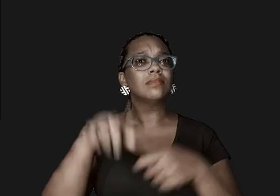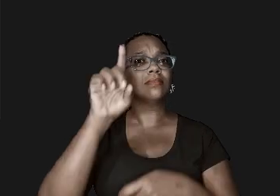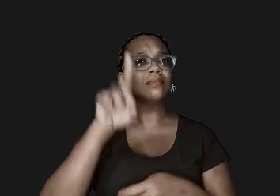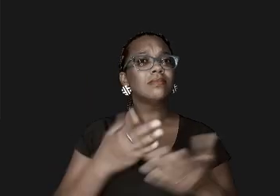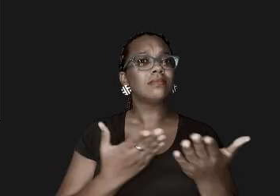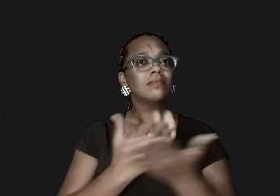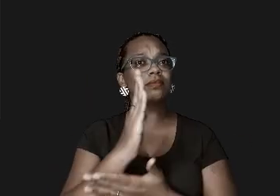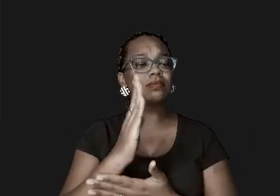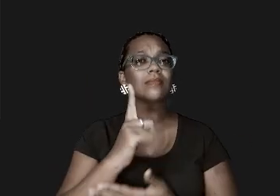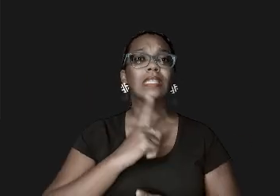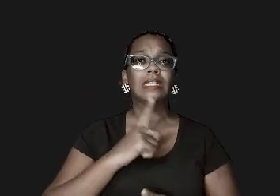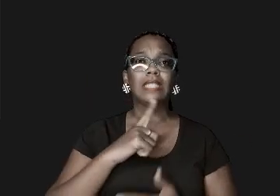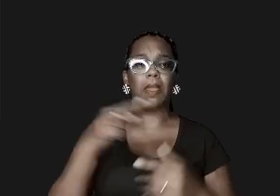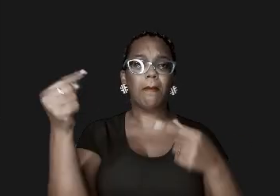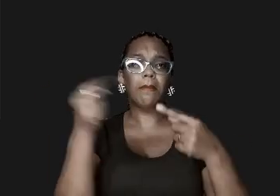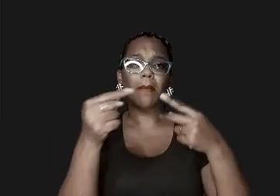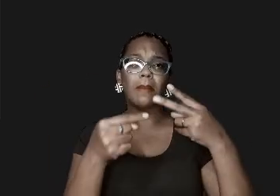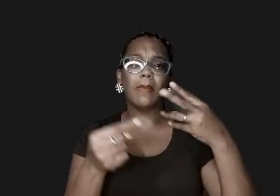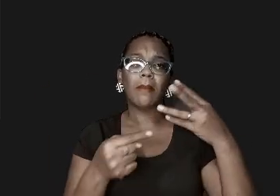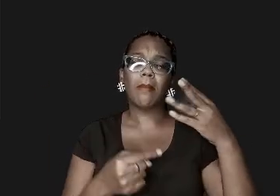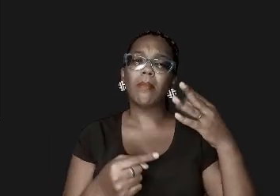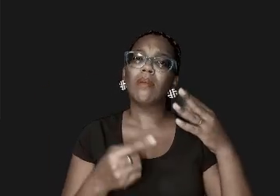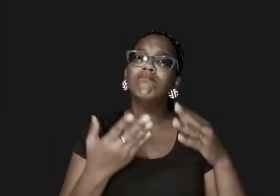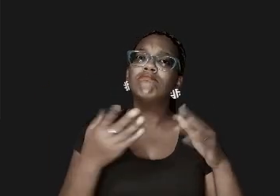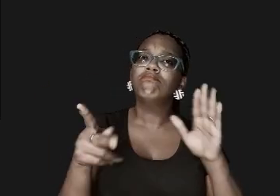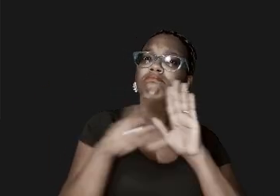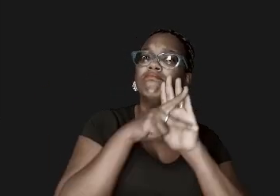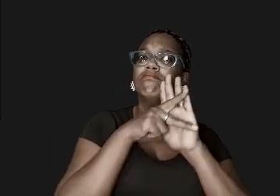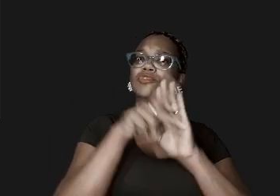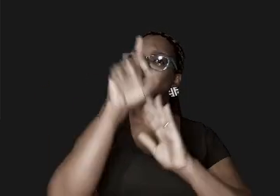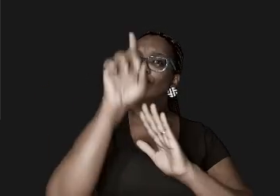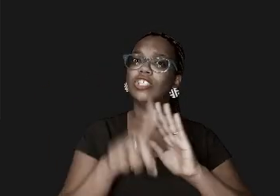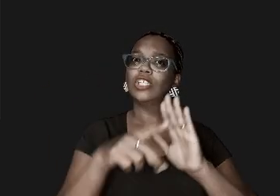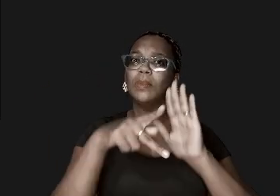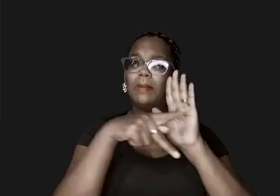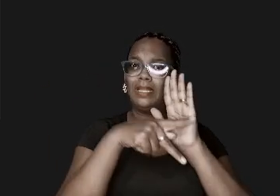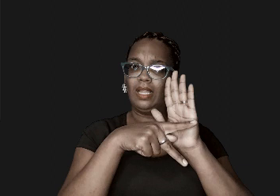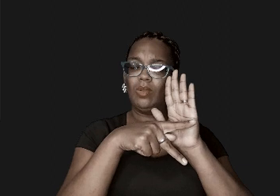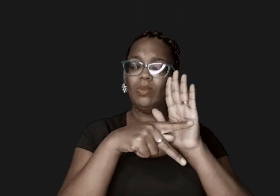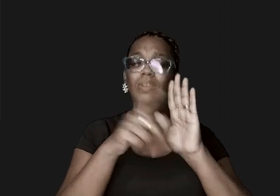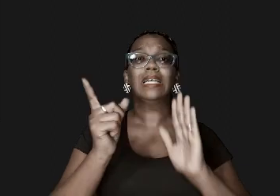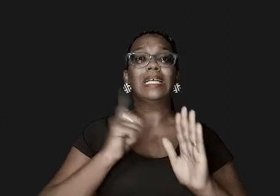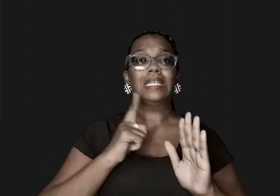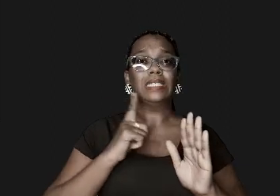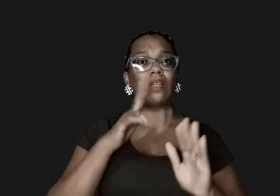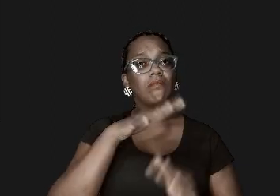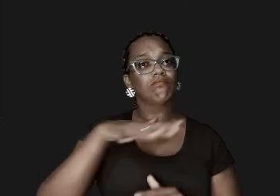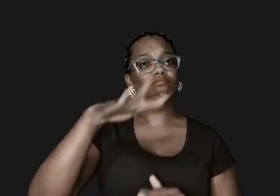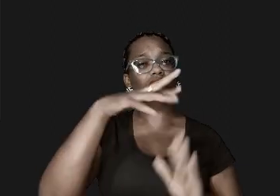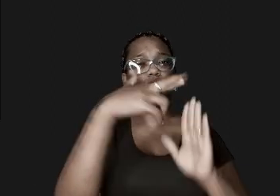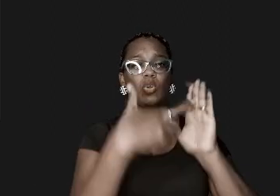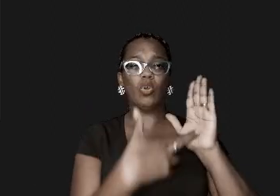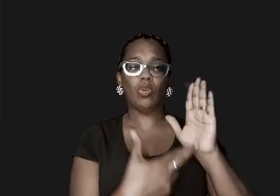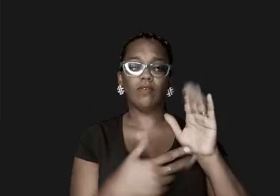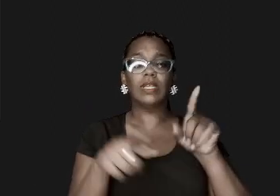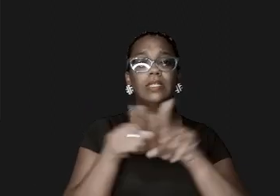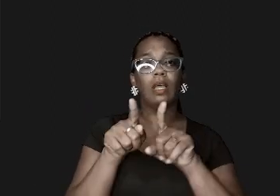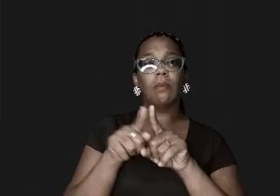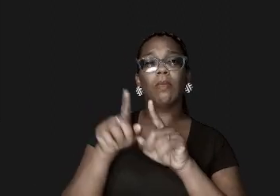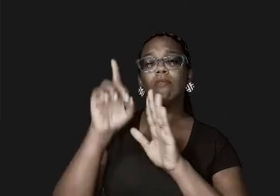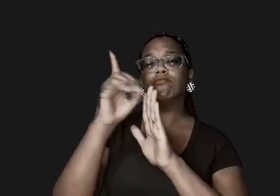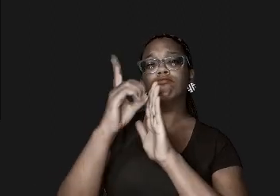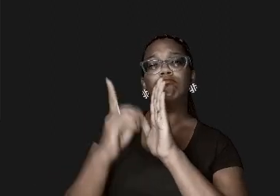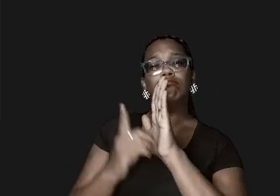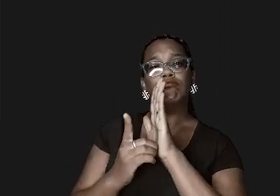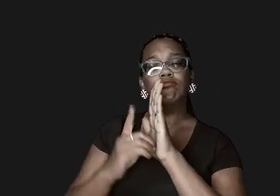aqui entre aspas carregou o direito do sensor cada vez mais é buscando elementos típicos institutos